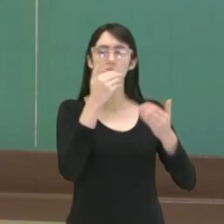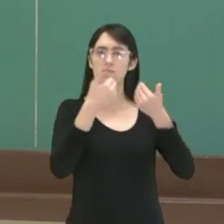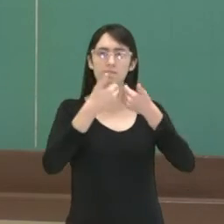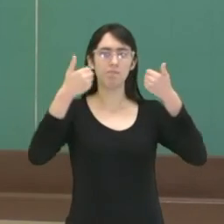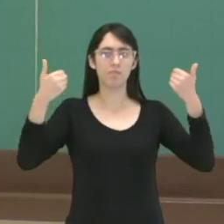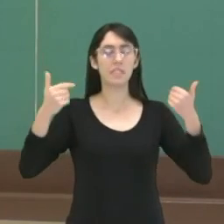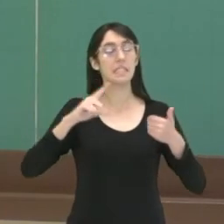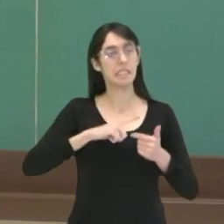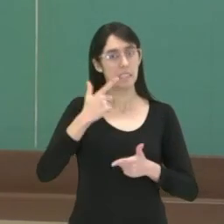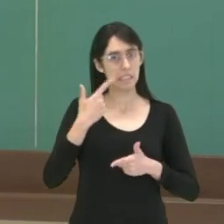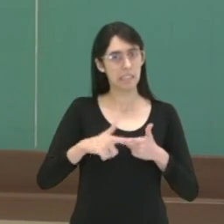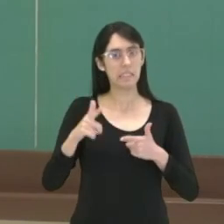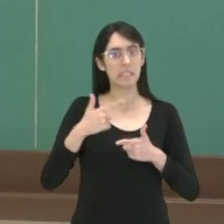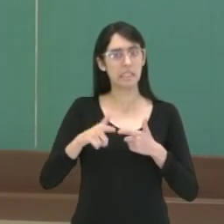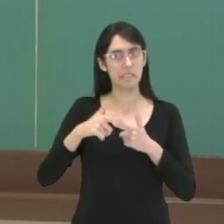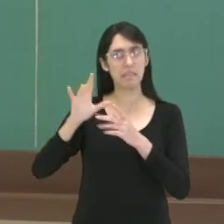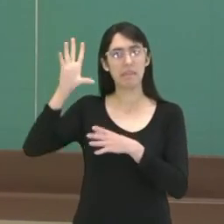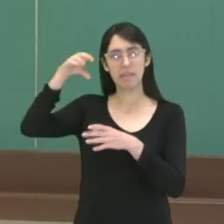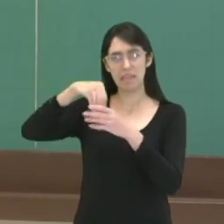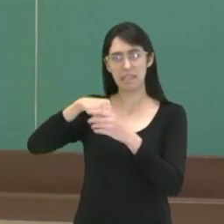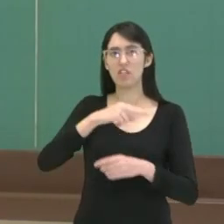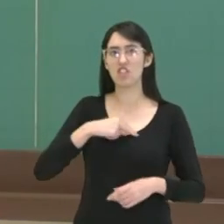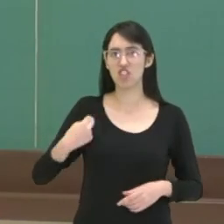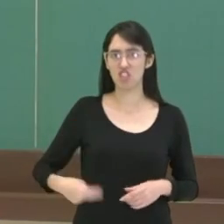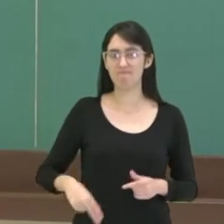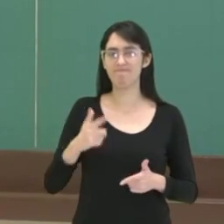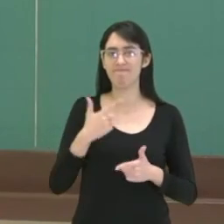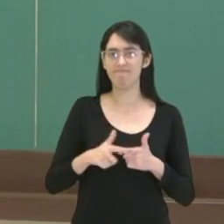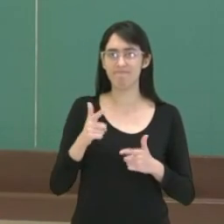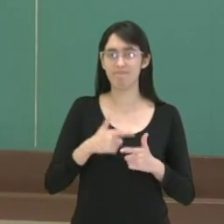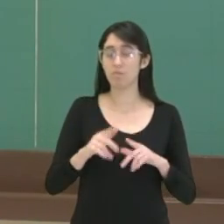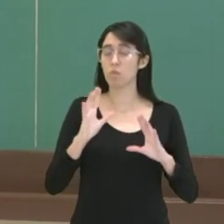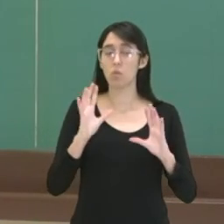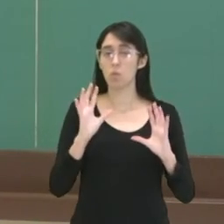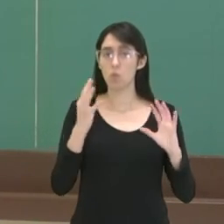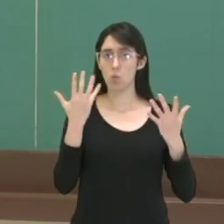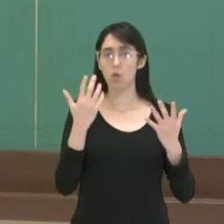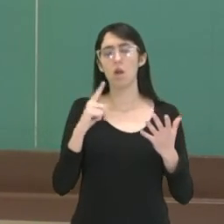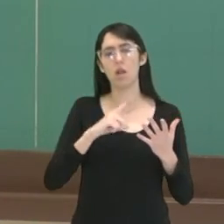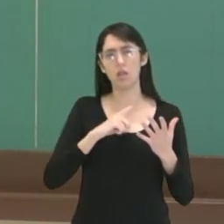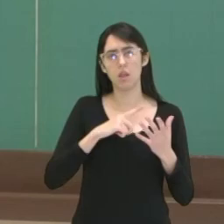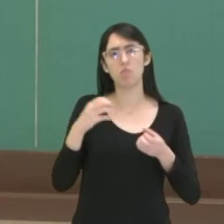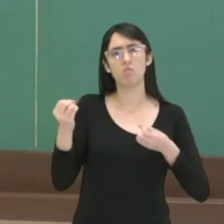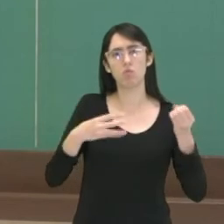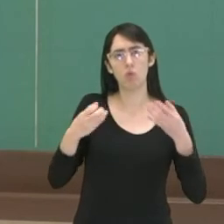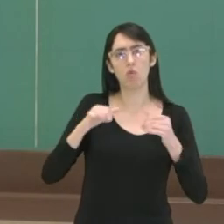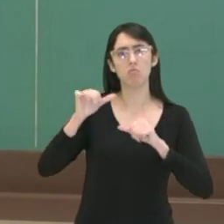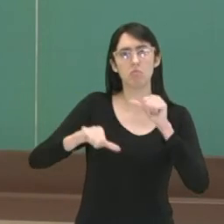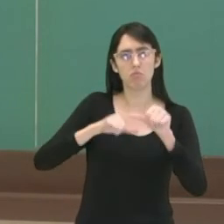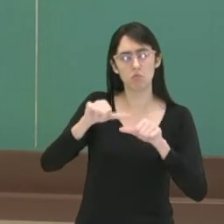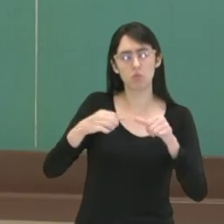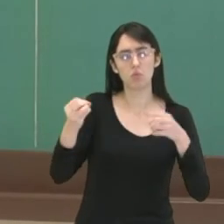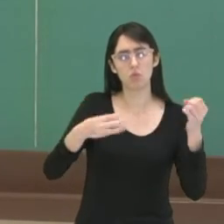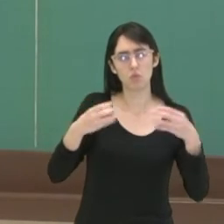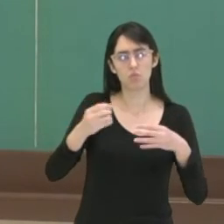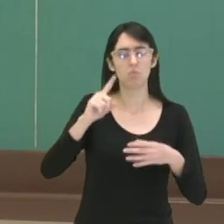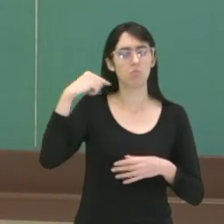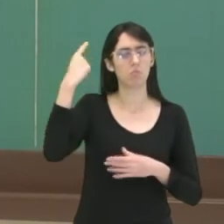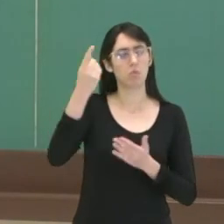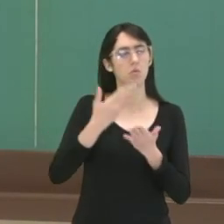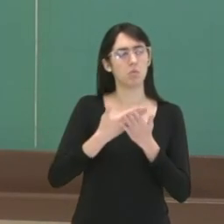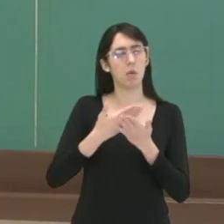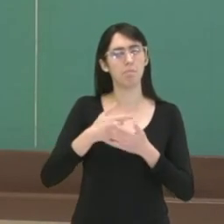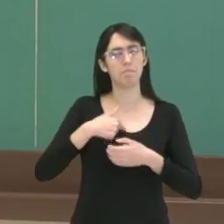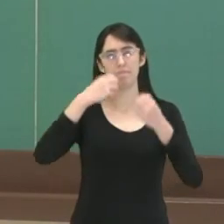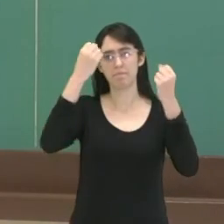alguns problemas dentro do território chinês. E ela atualmente passa por algumas modernizações, que nós vamos falar ainda numa próxima